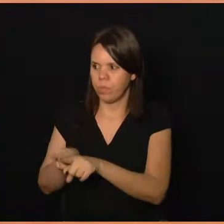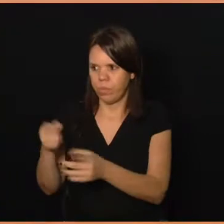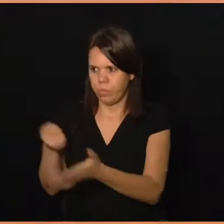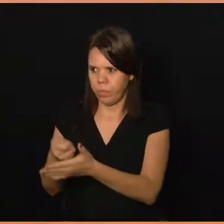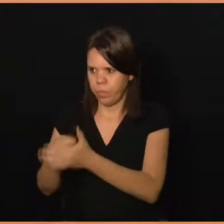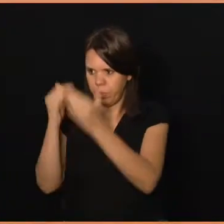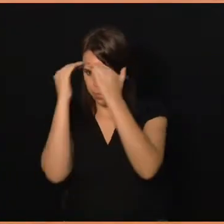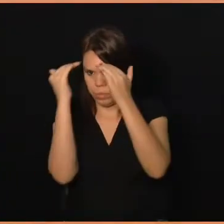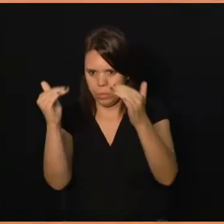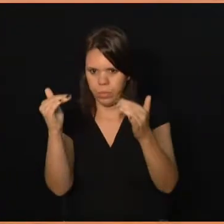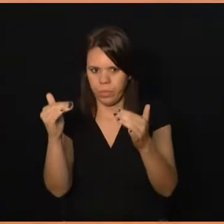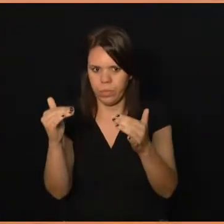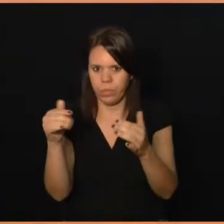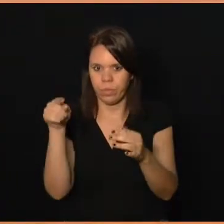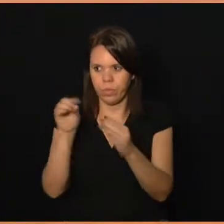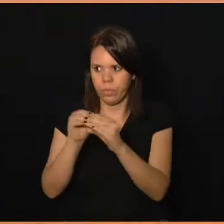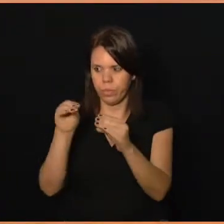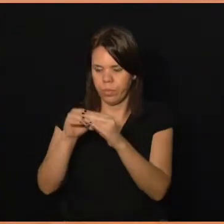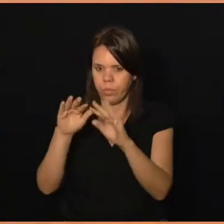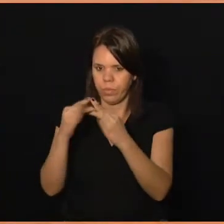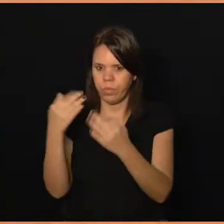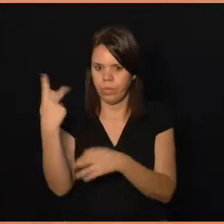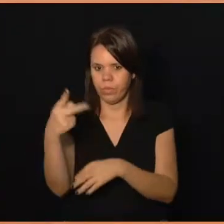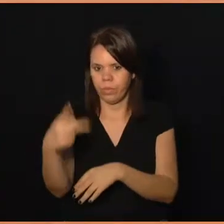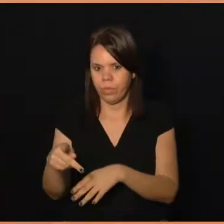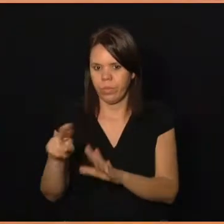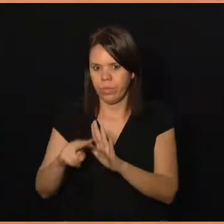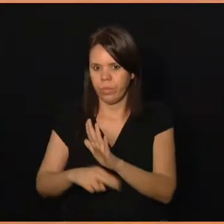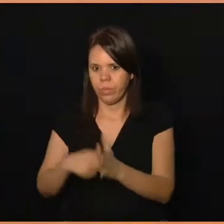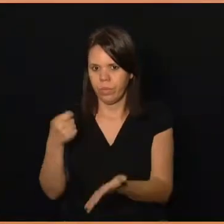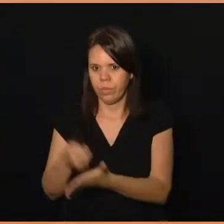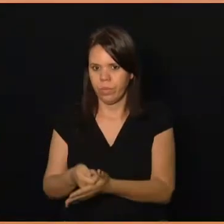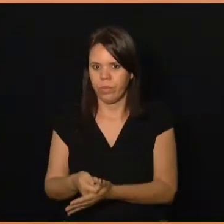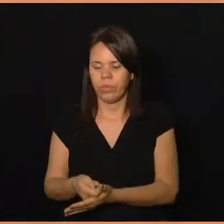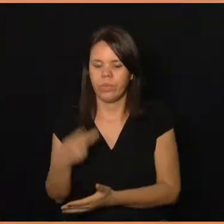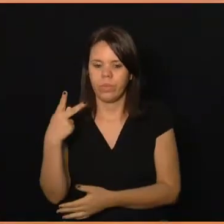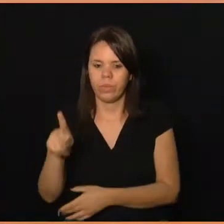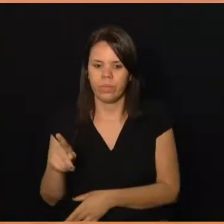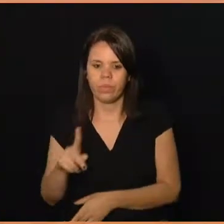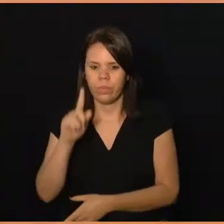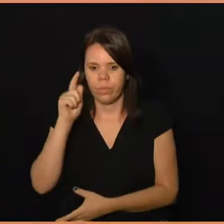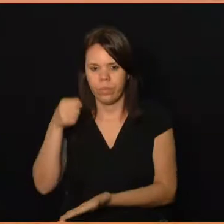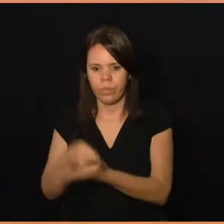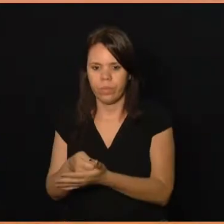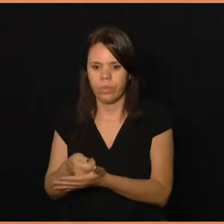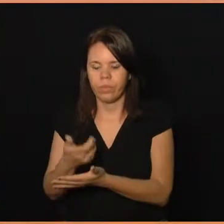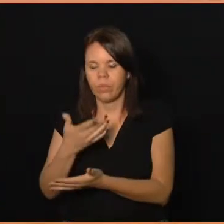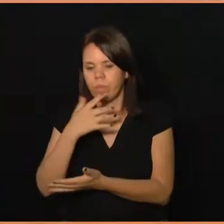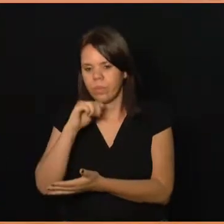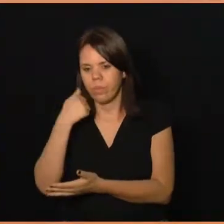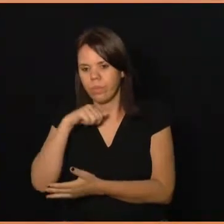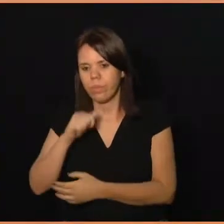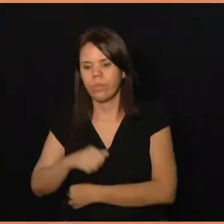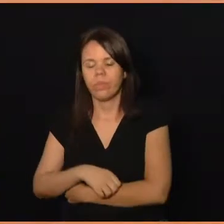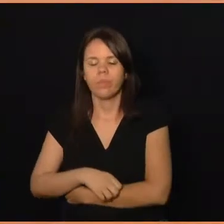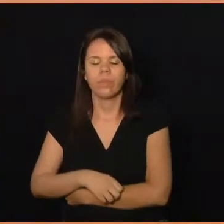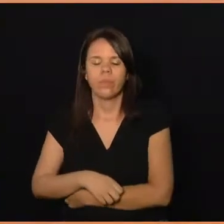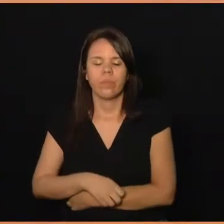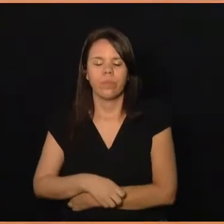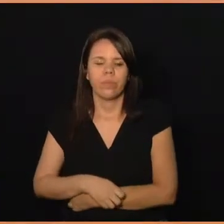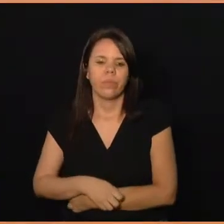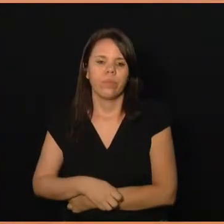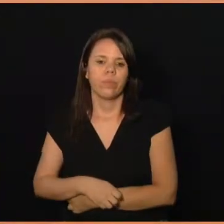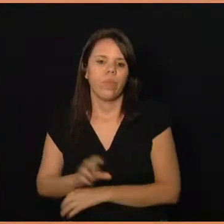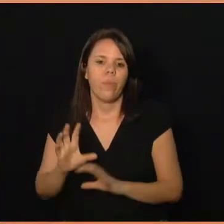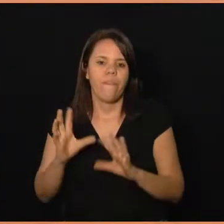obedecer. E dentro da casa de vocês, quem coloca a regra são vocês. A autoridade maior é o pai, a mãe. Então, seja para uma